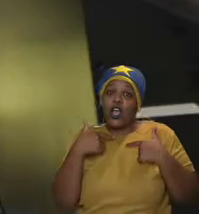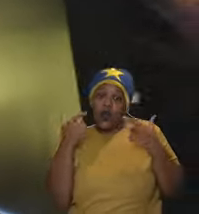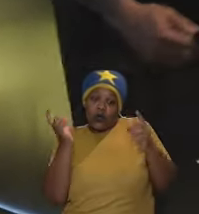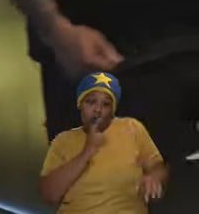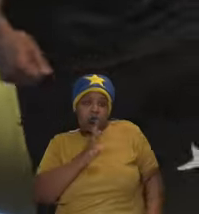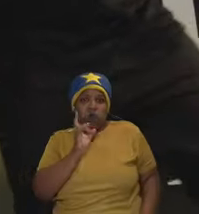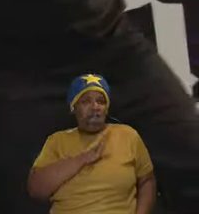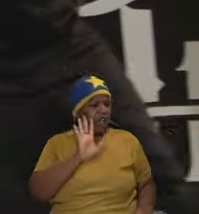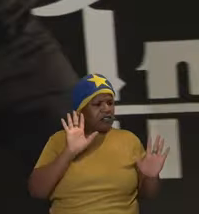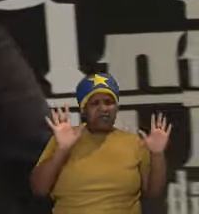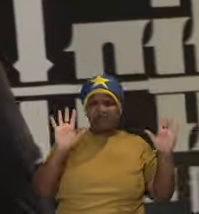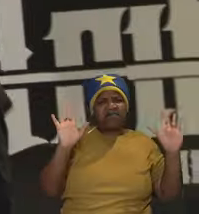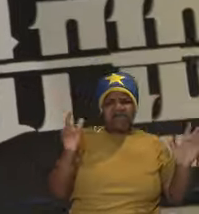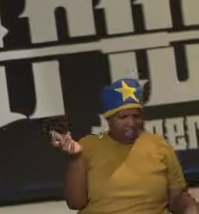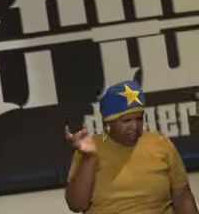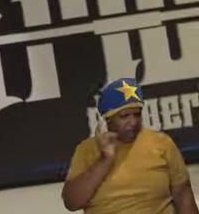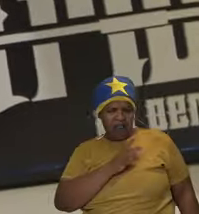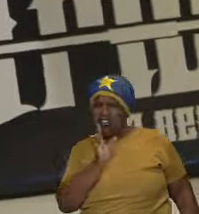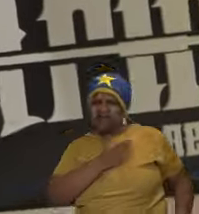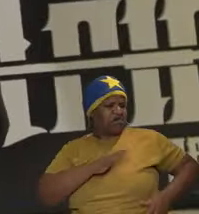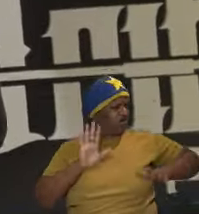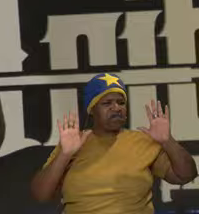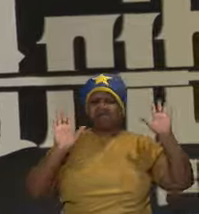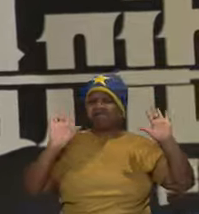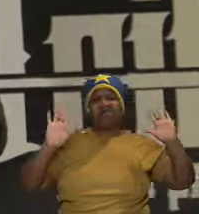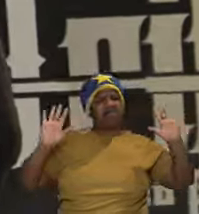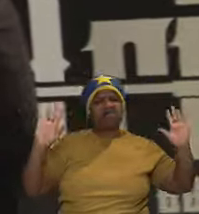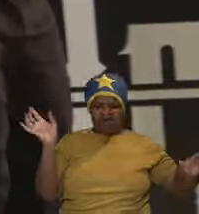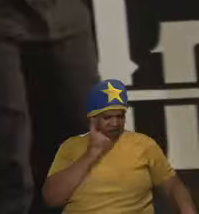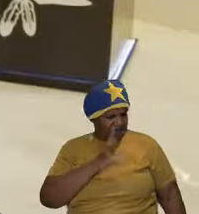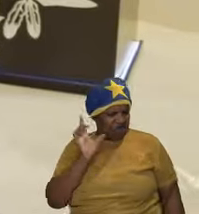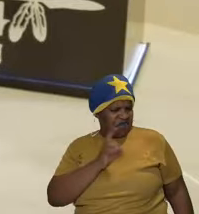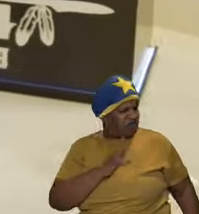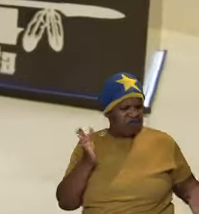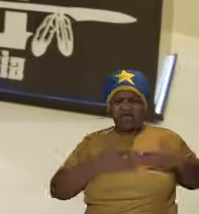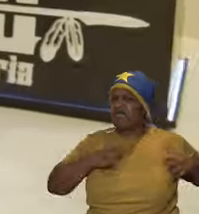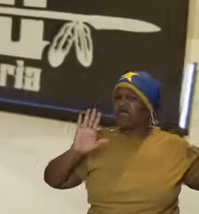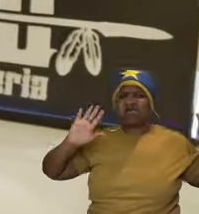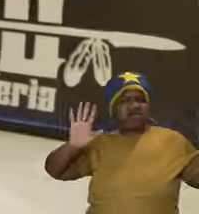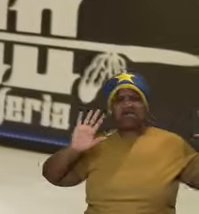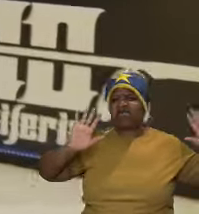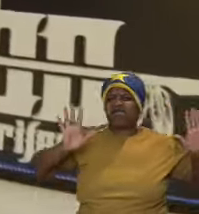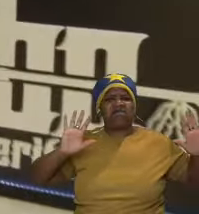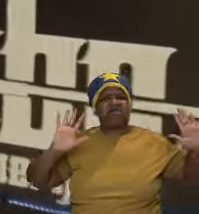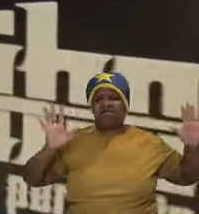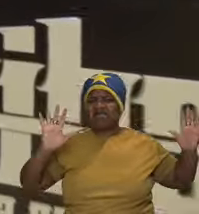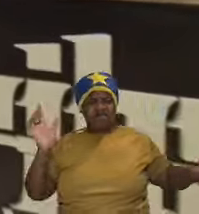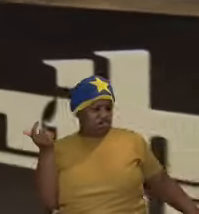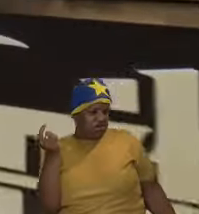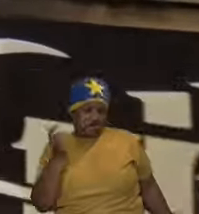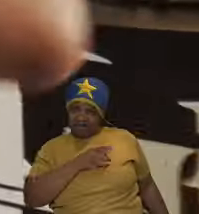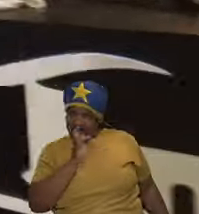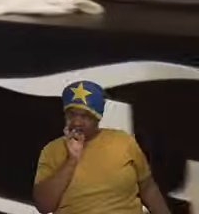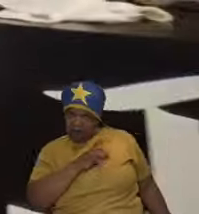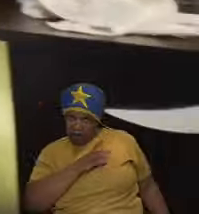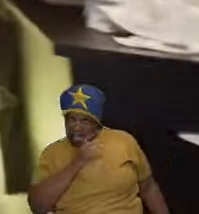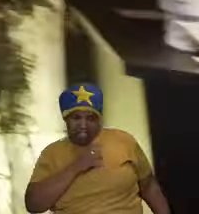medo. Ultimamente eu tô meio sem medo. Ultimamente ando meio sem